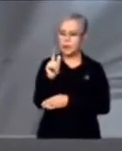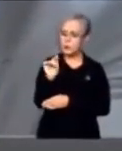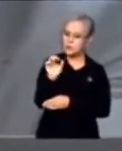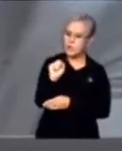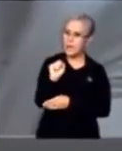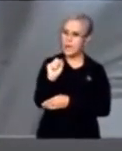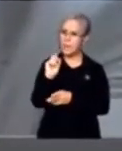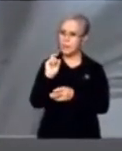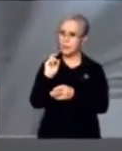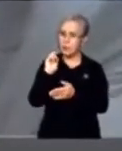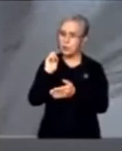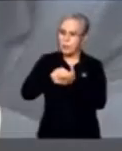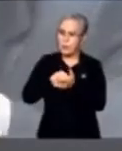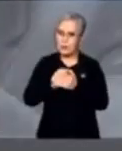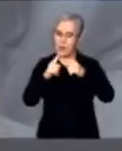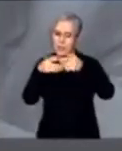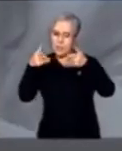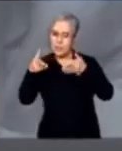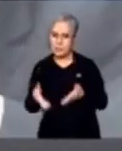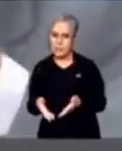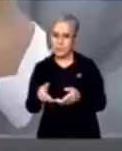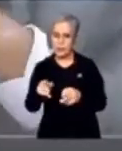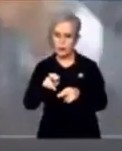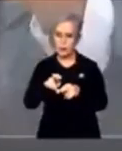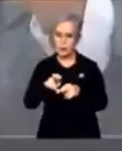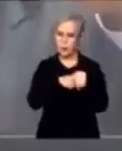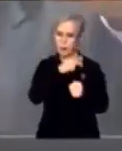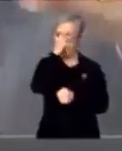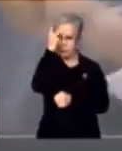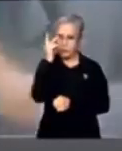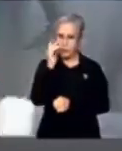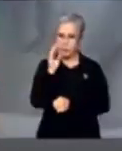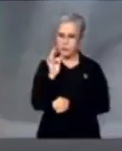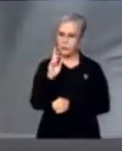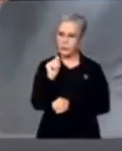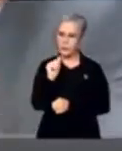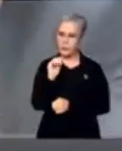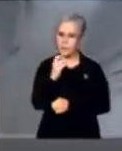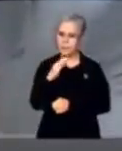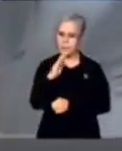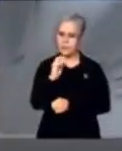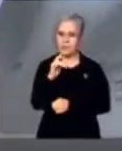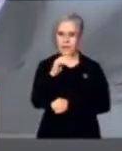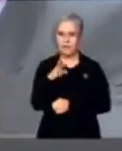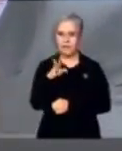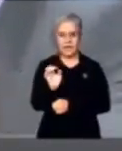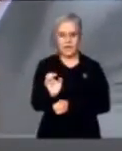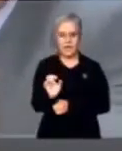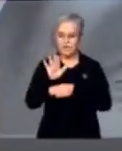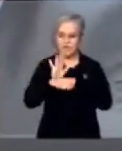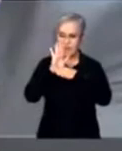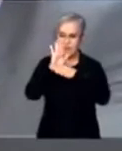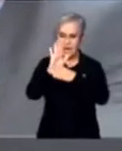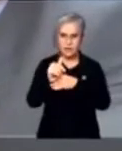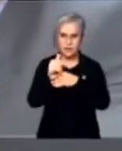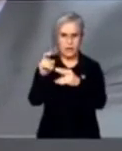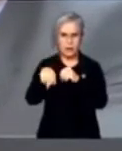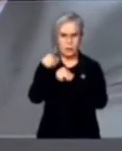Dia das Mães, porque ele é o benfeitor onde o Estado é ausente, perdoaríamos, pois, o traficante por isso?